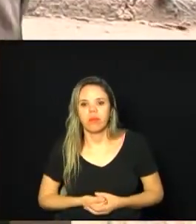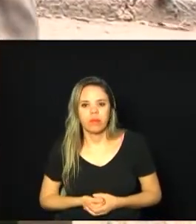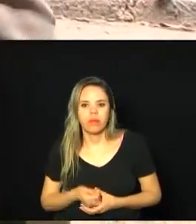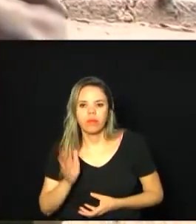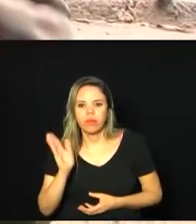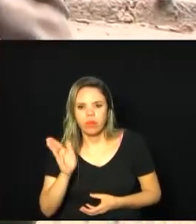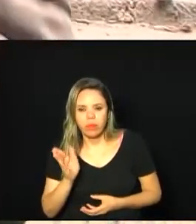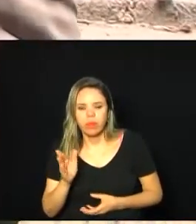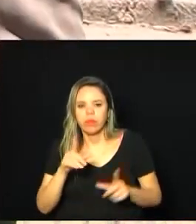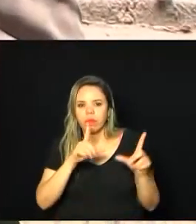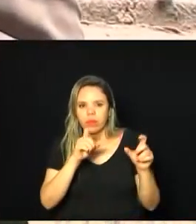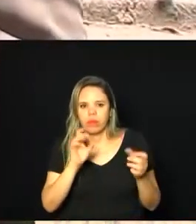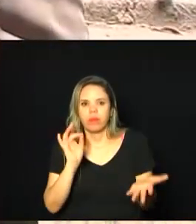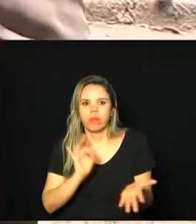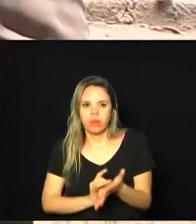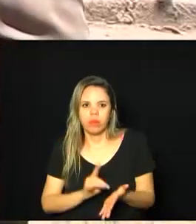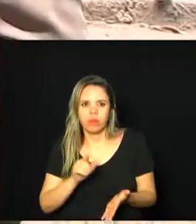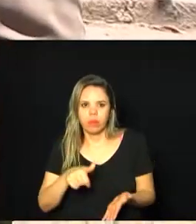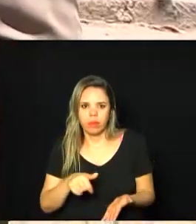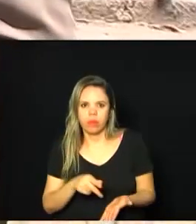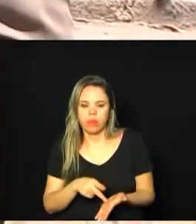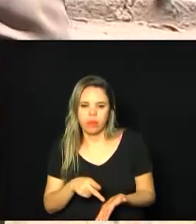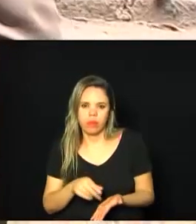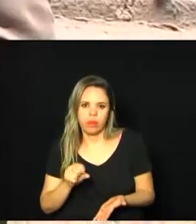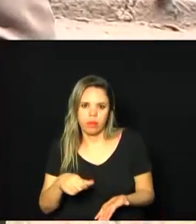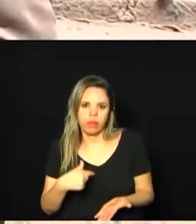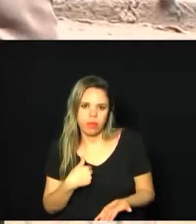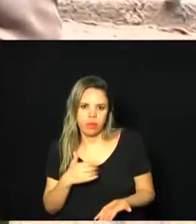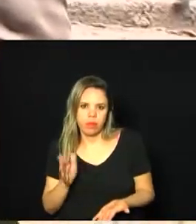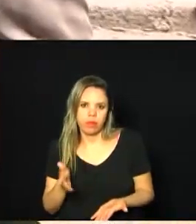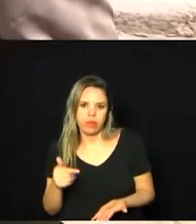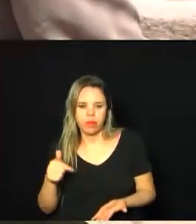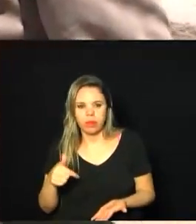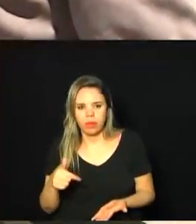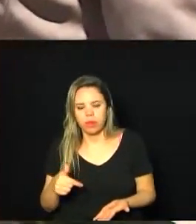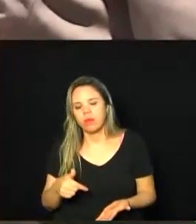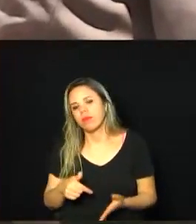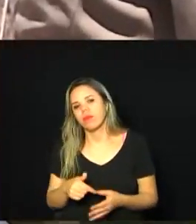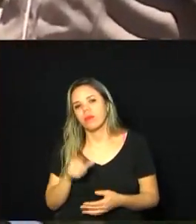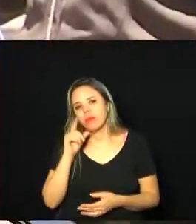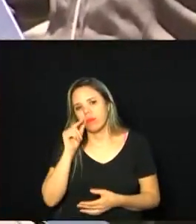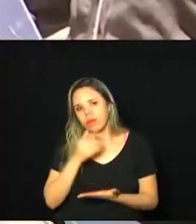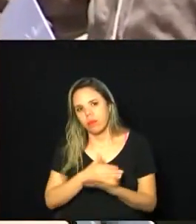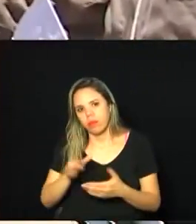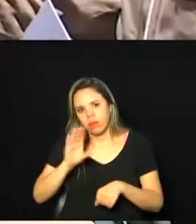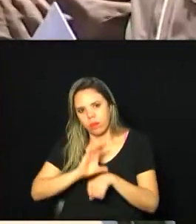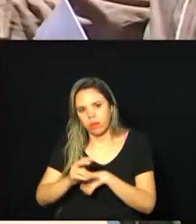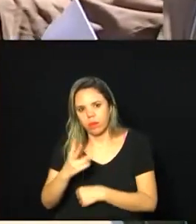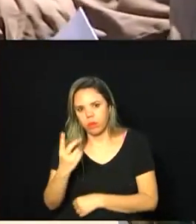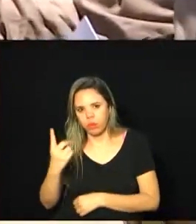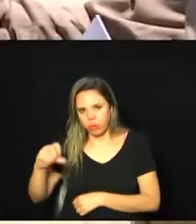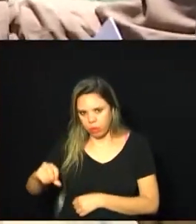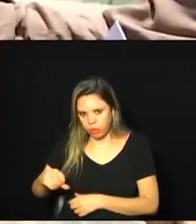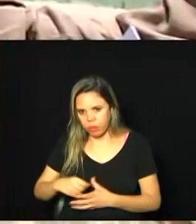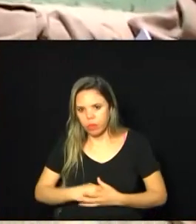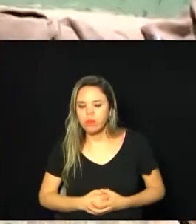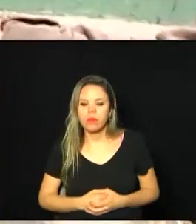você já está virando fotógrafo? É, bem isso. A gente aqui da Casa do Pavão começou o curso em 2019,